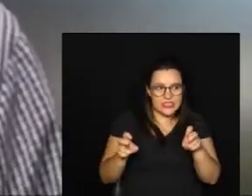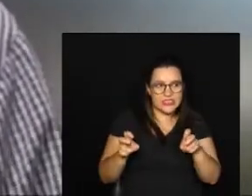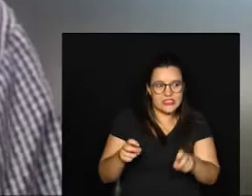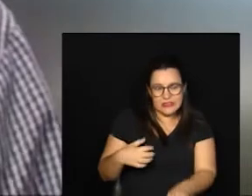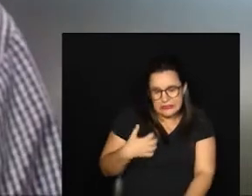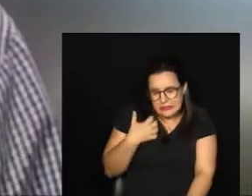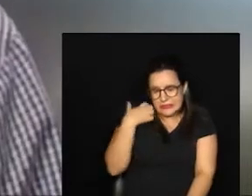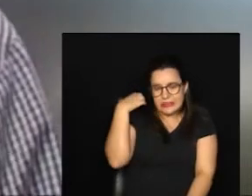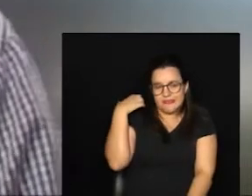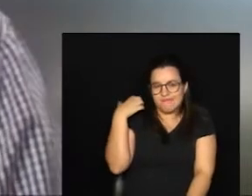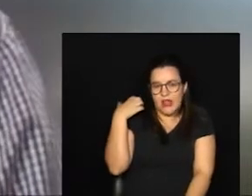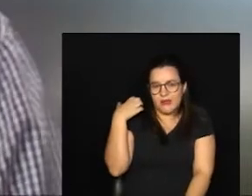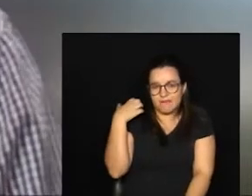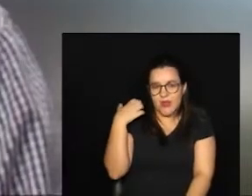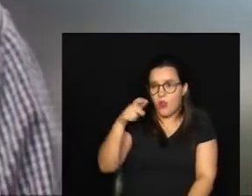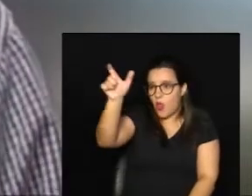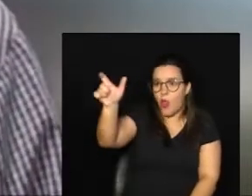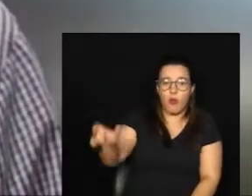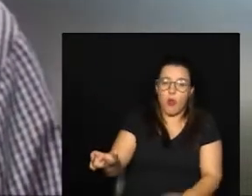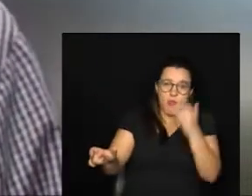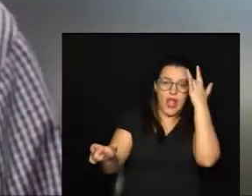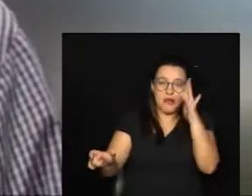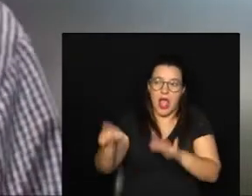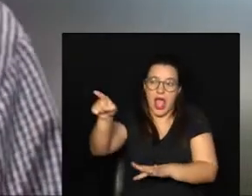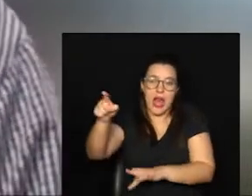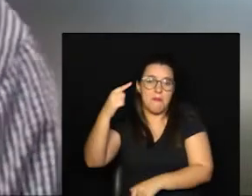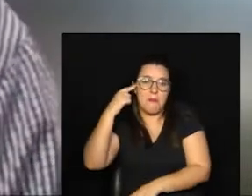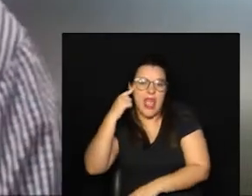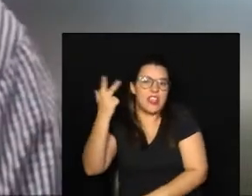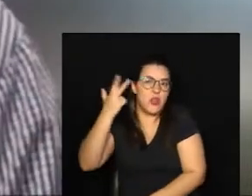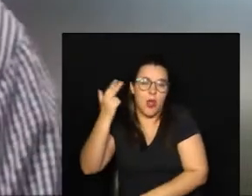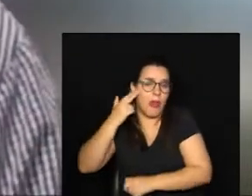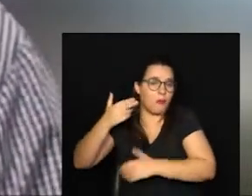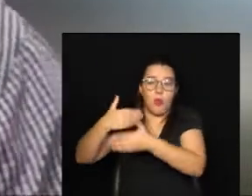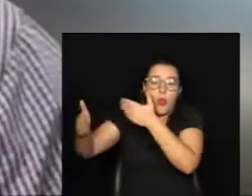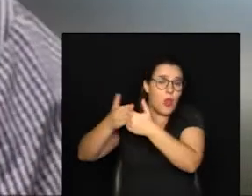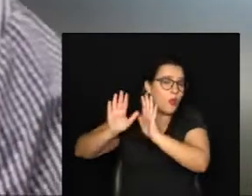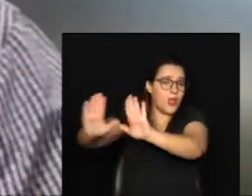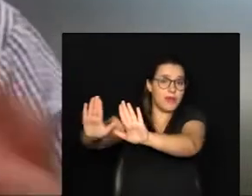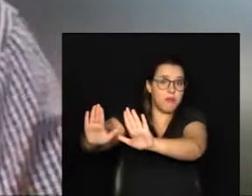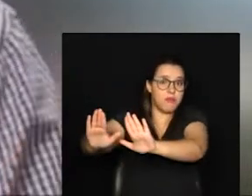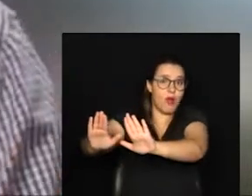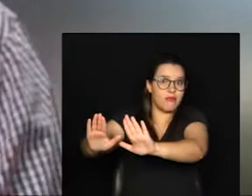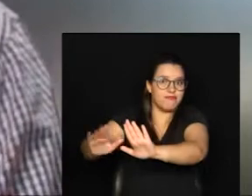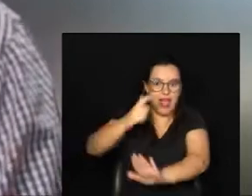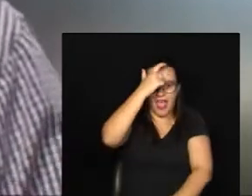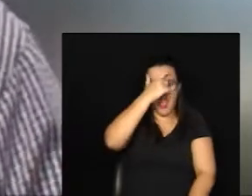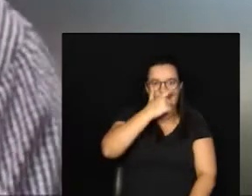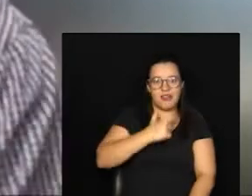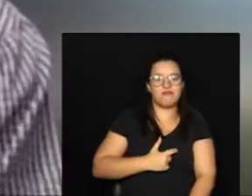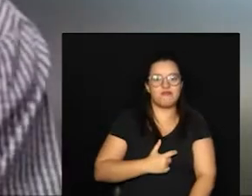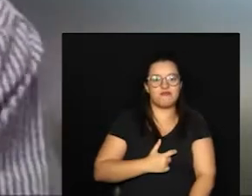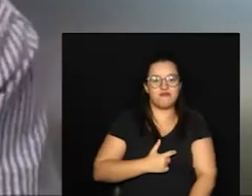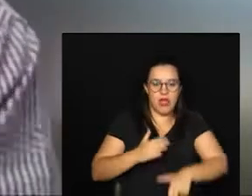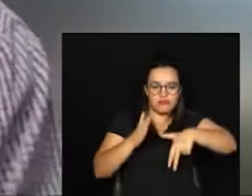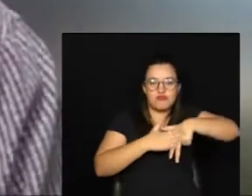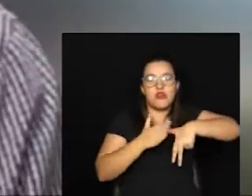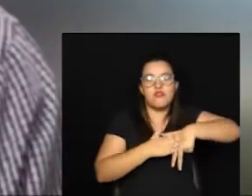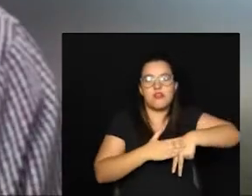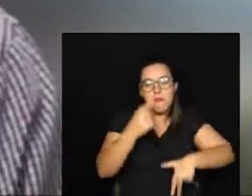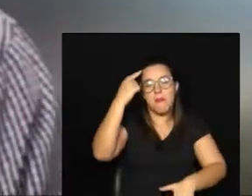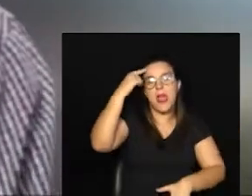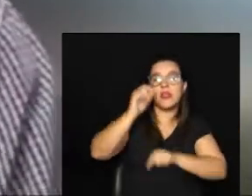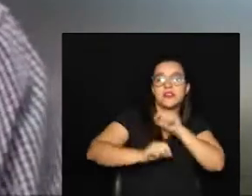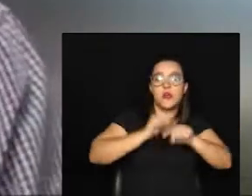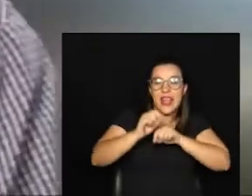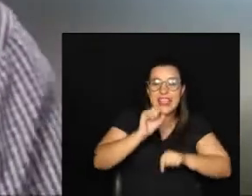opinião ou a interpretação dada pelo autor da conduta, e sim muito mais pelo espírito da lei e pelo constrangimento que se impõe